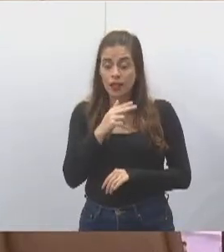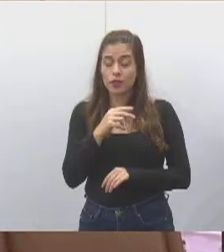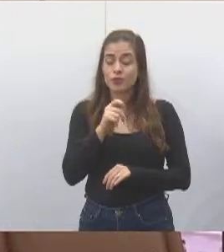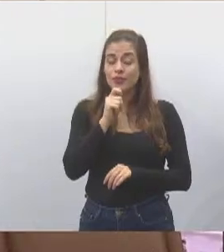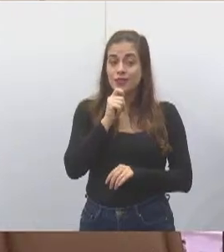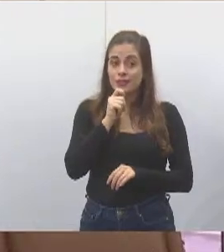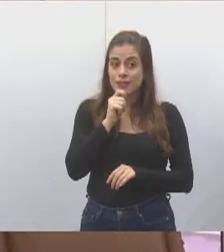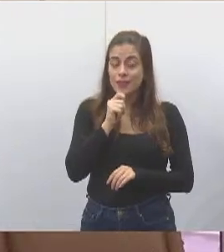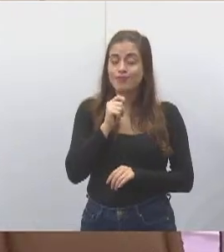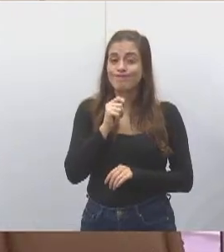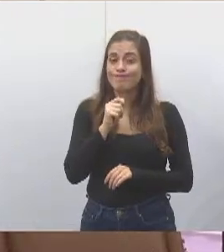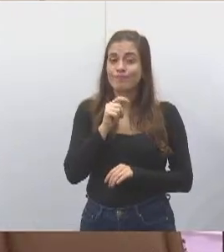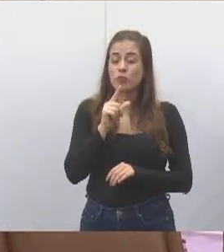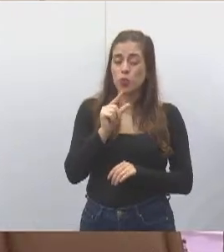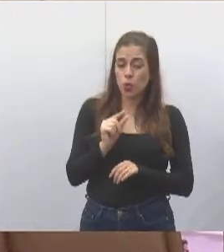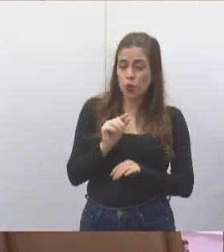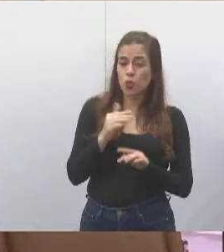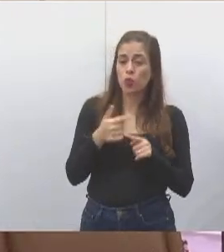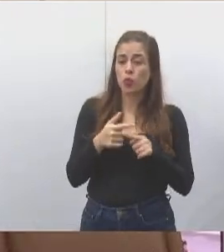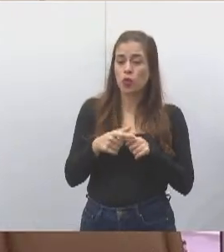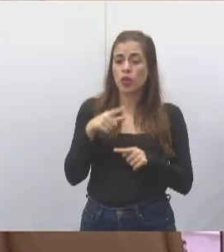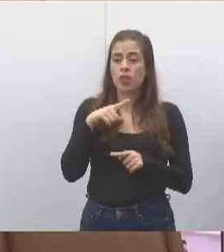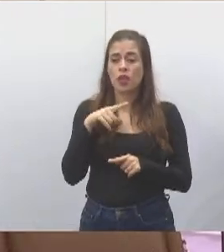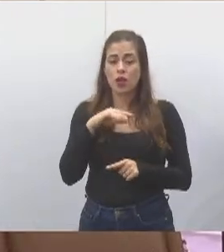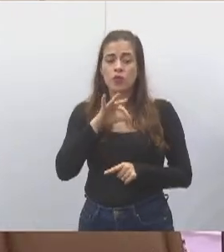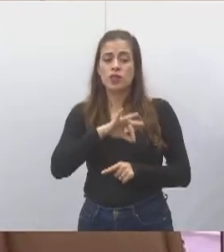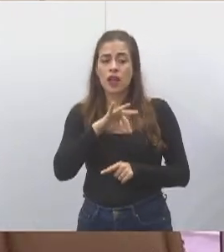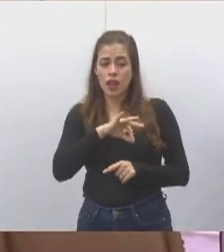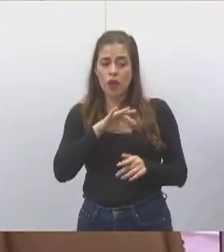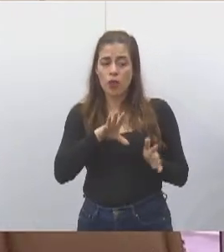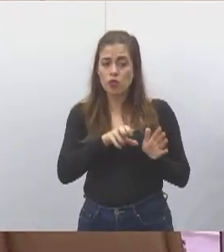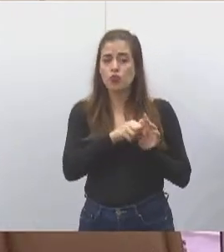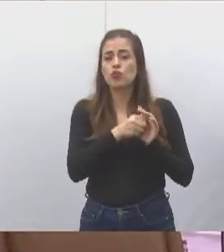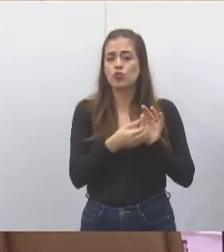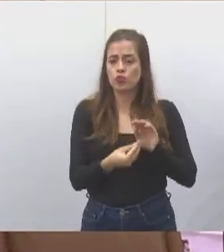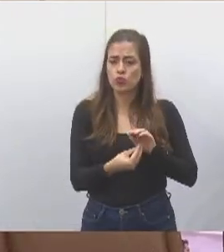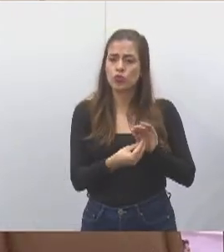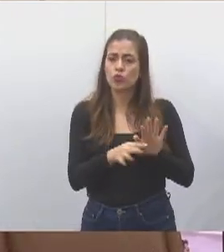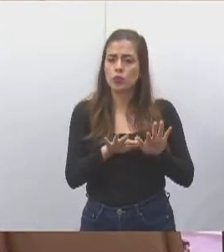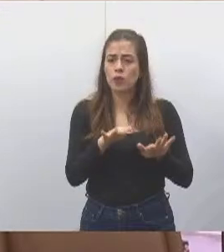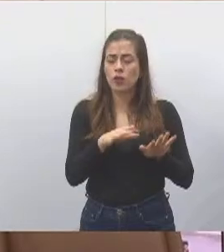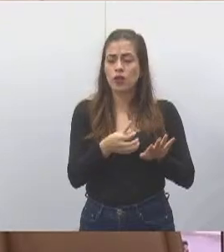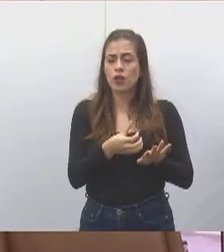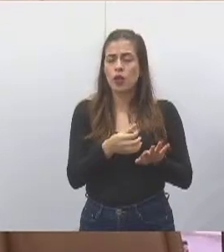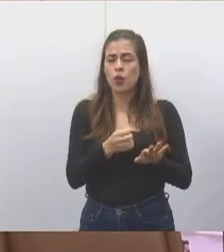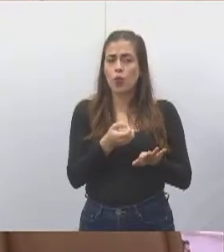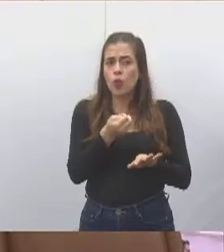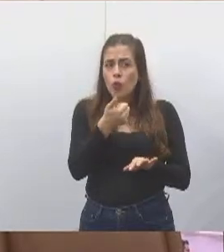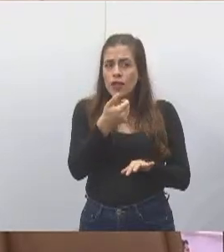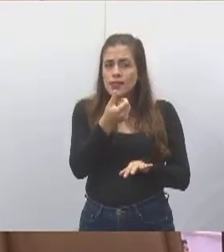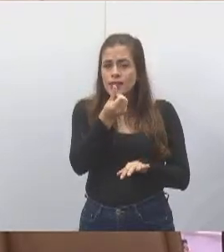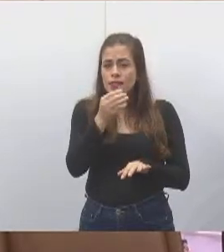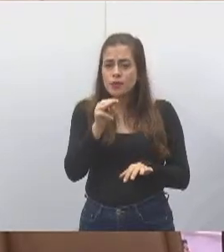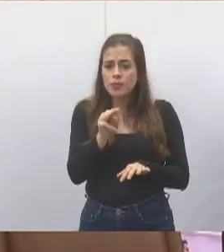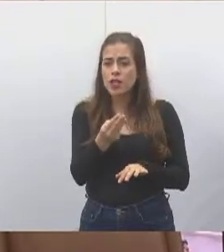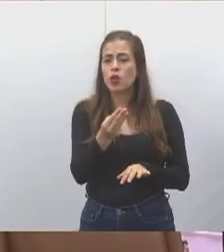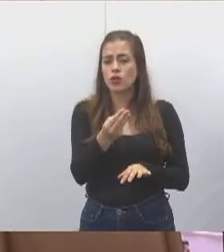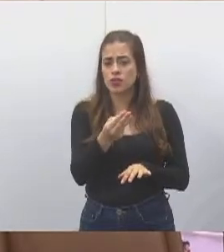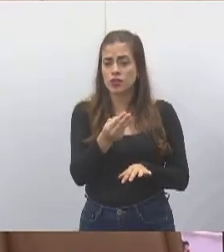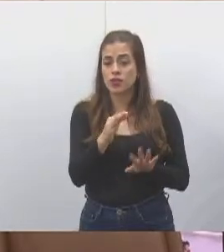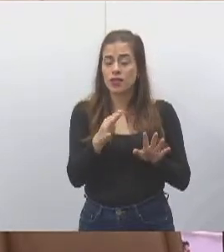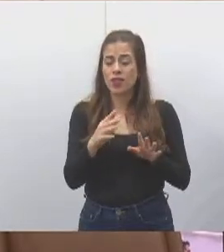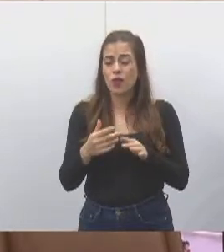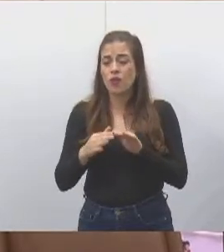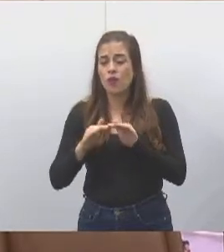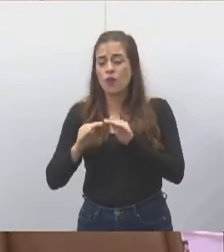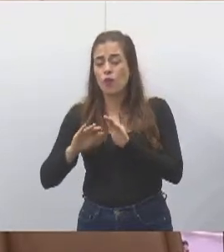ainda, porque nós temos uma folha de pagamento embutida aqui. Então, é uma folha de pagamento de aproximadamente 6 milhões, o que sobra muito pouco para